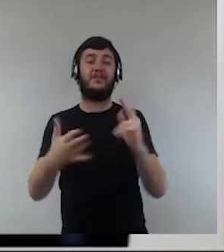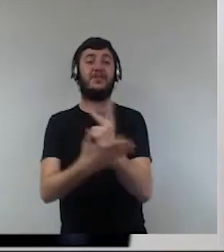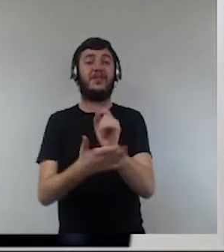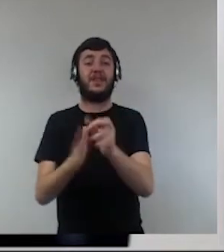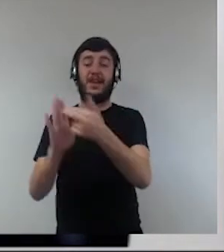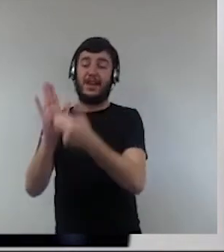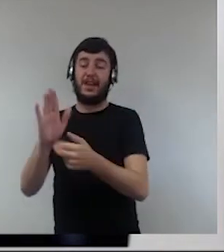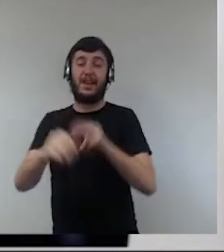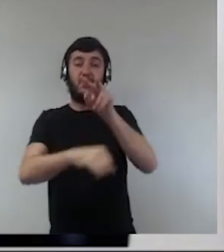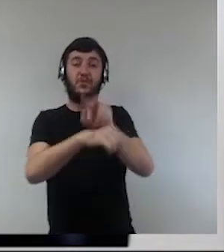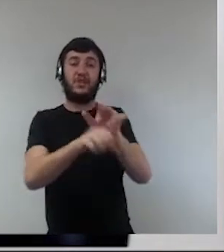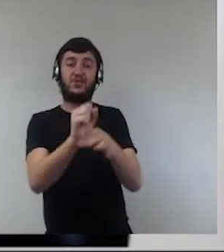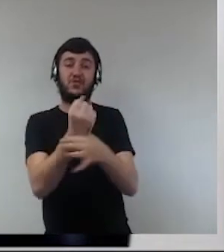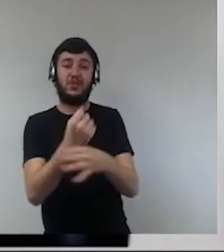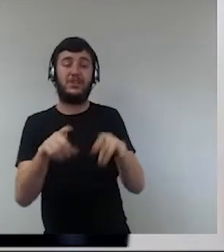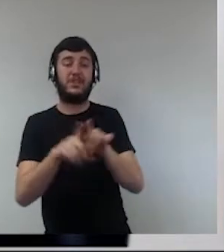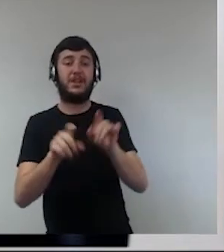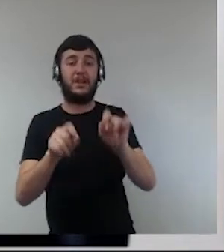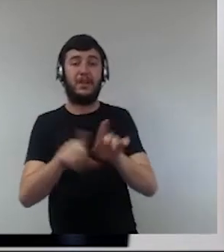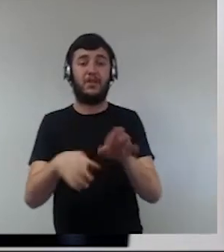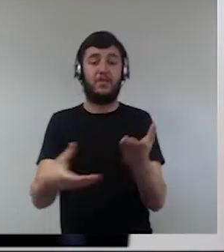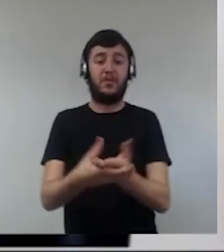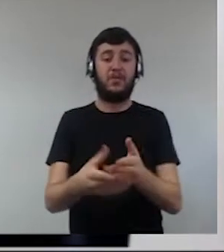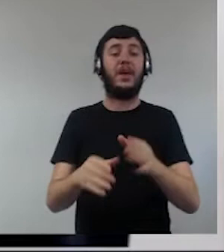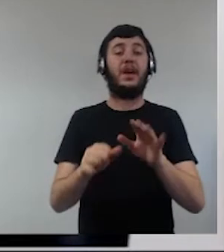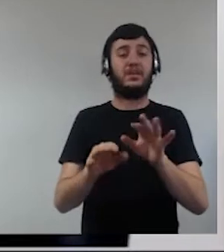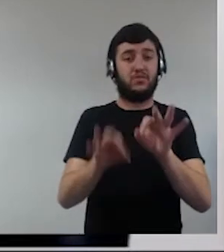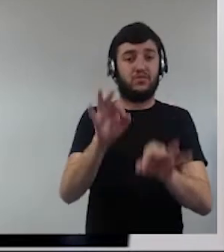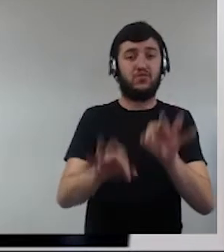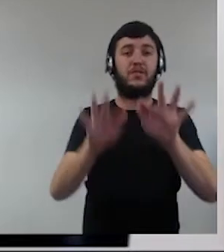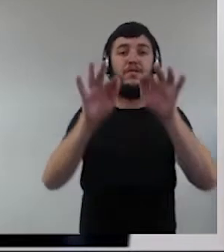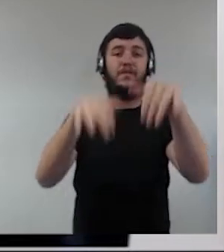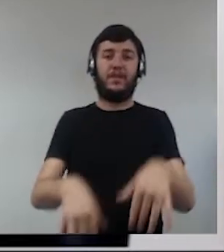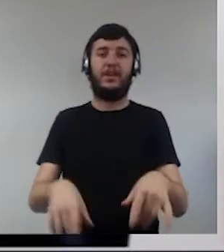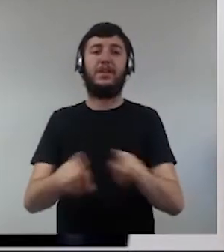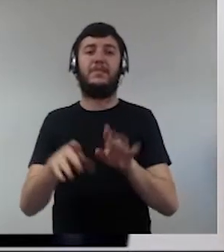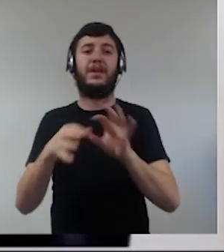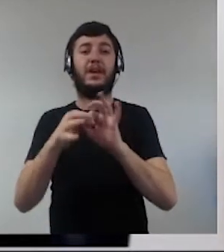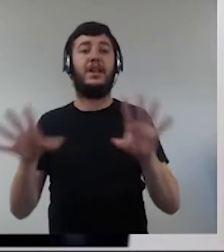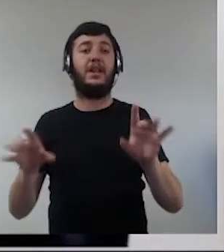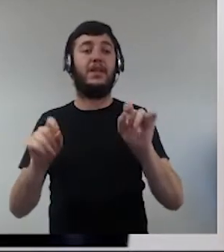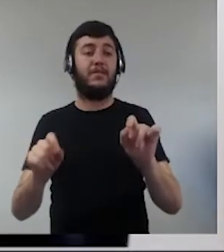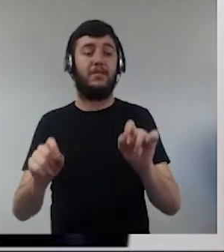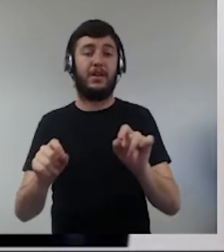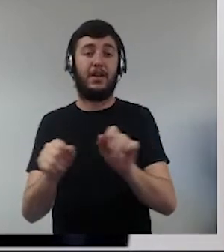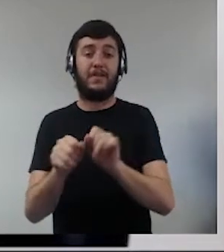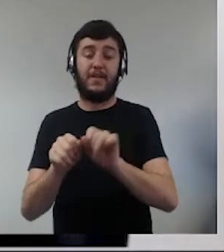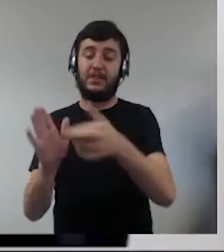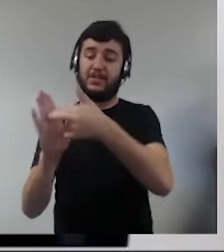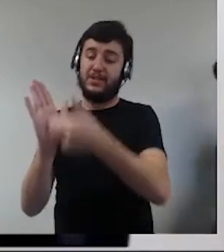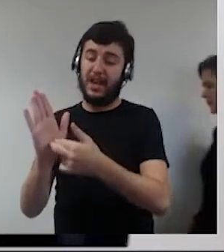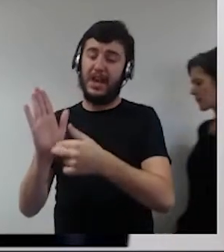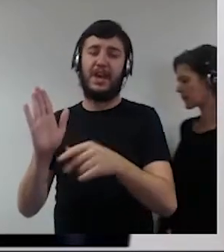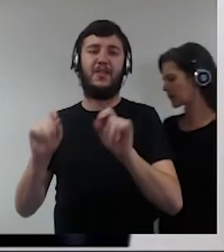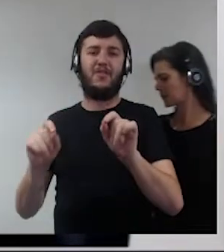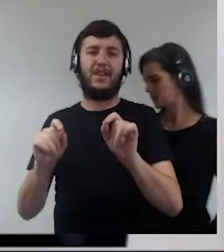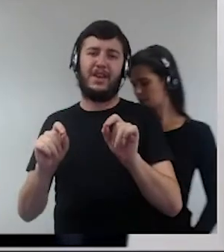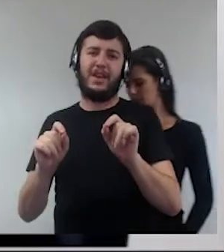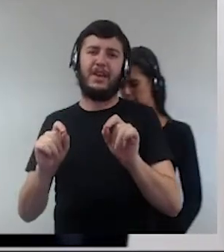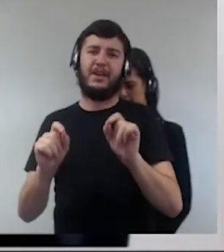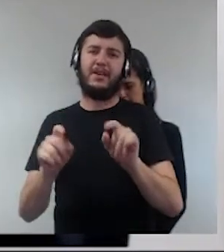uma sentença judicial transitada em julgado, que constitui aquele dogma quase que inquebrável a